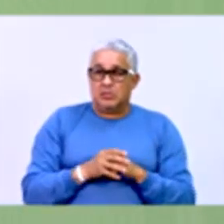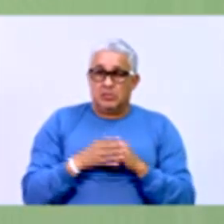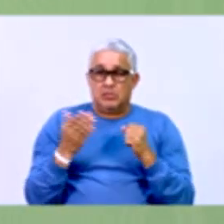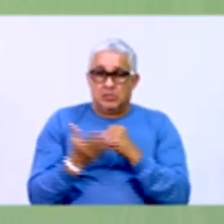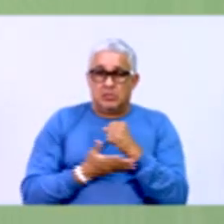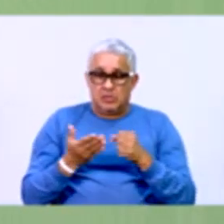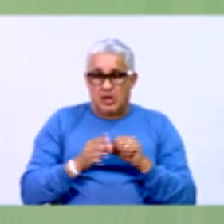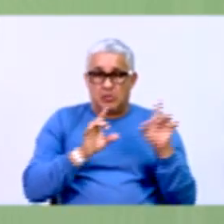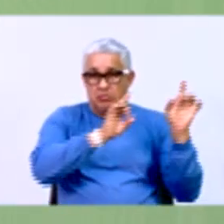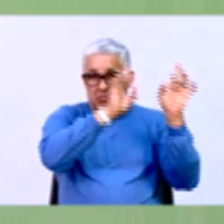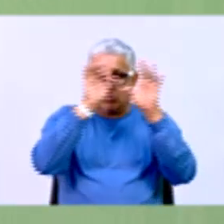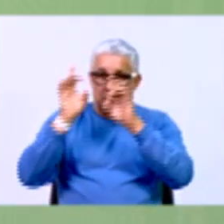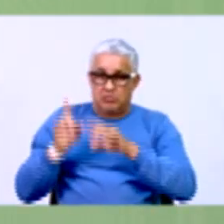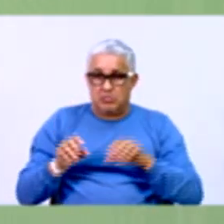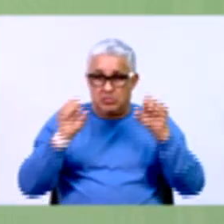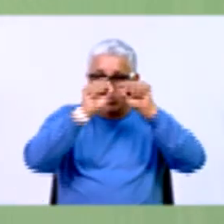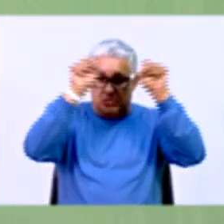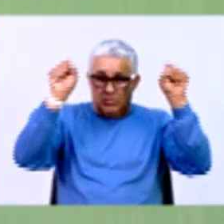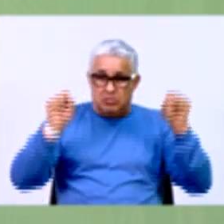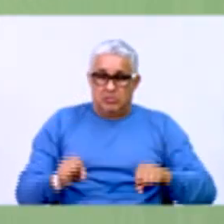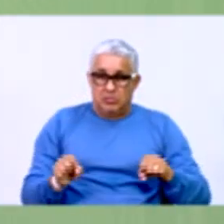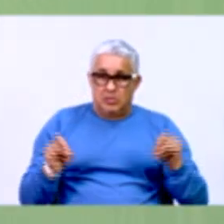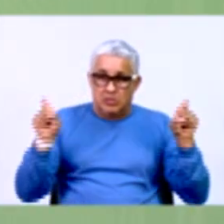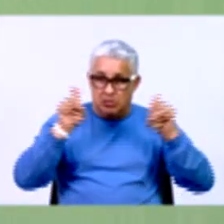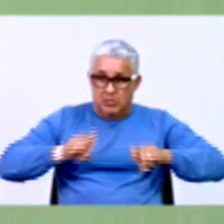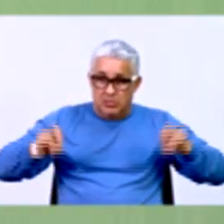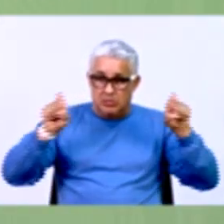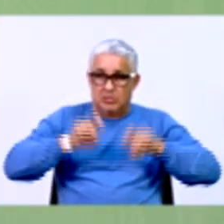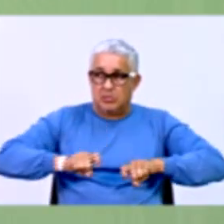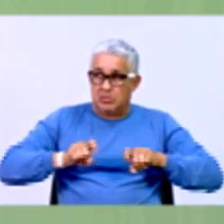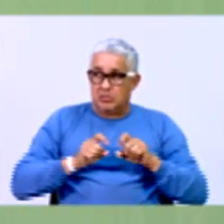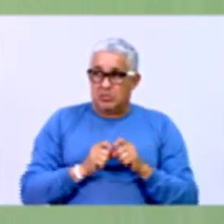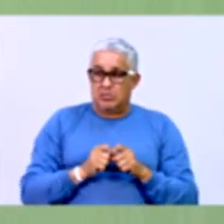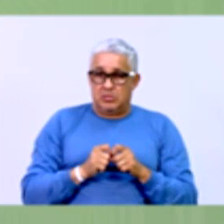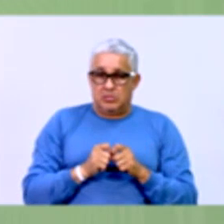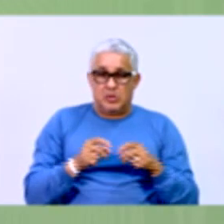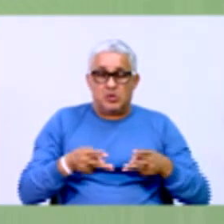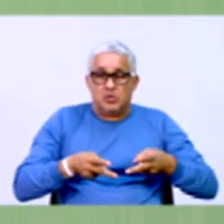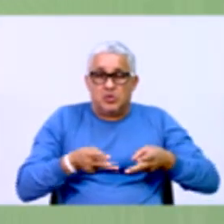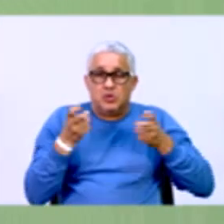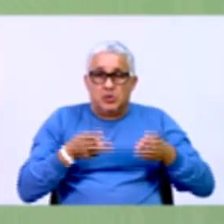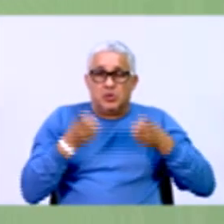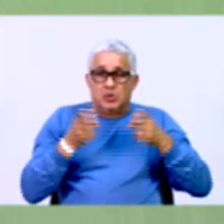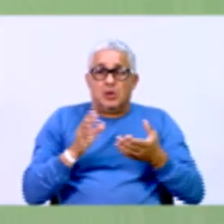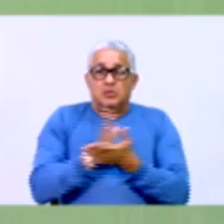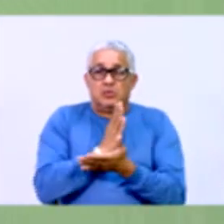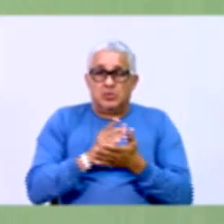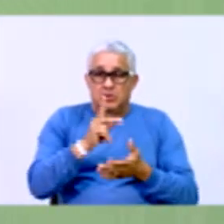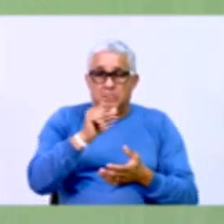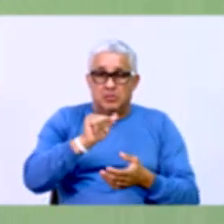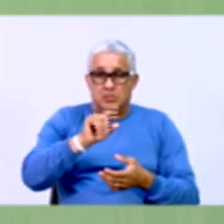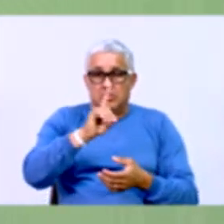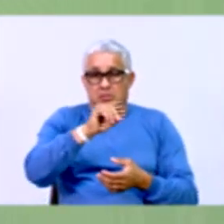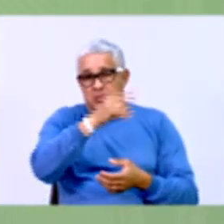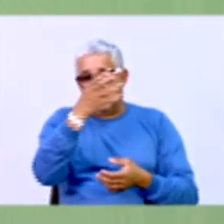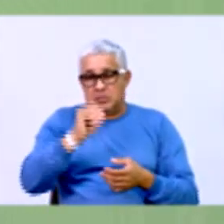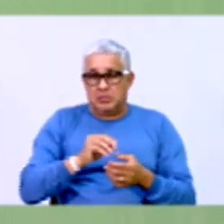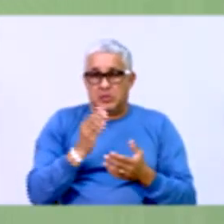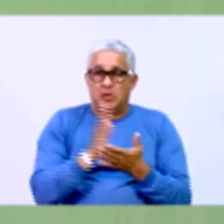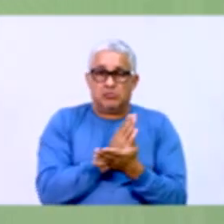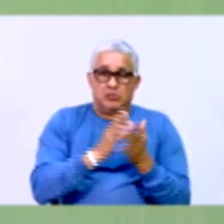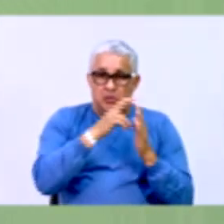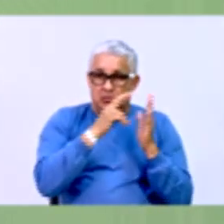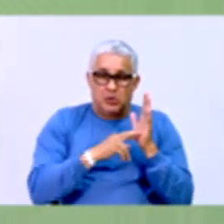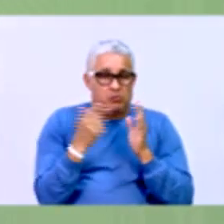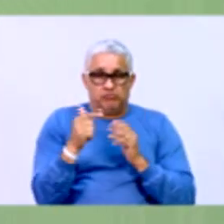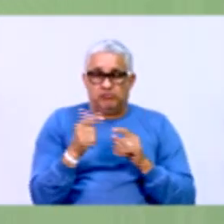são específicas para sistemas computacionais, foram extraídos ali alguns padrões e normas que, na verdade, não são